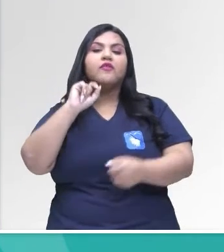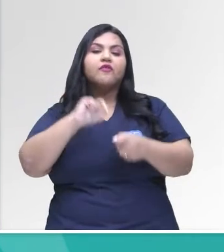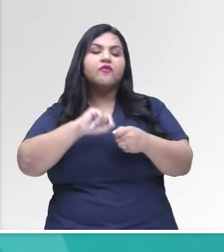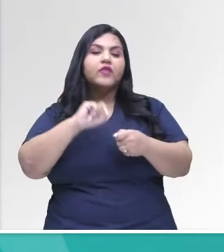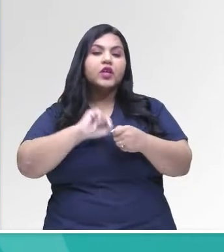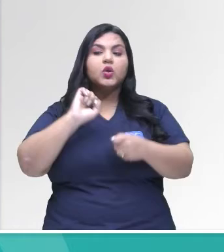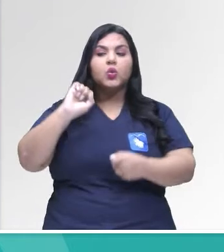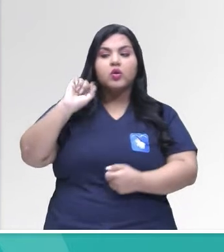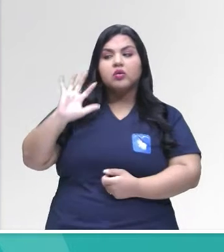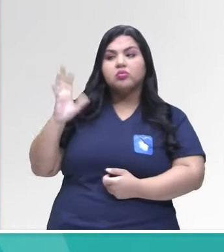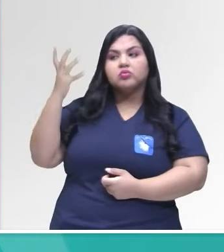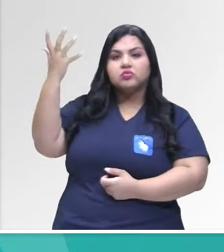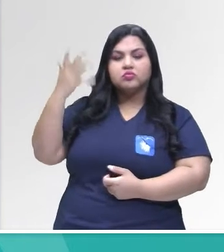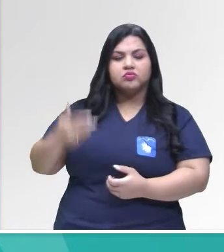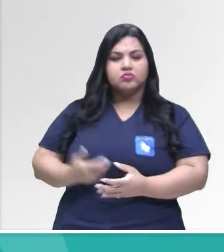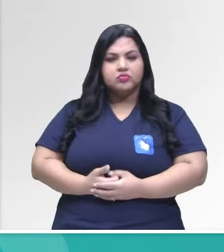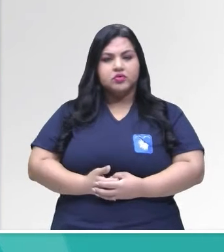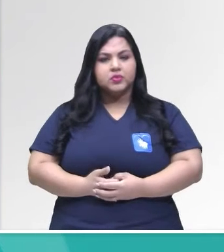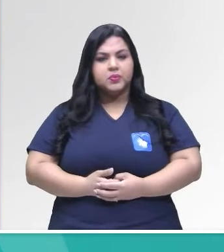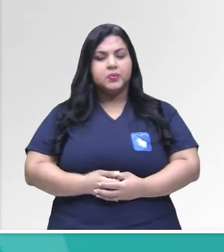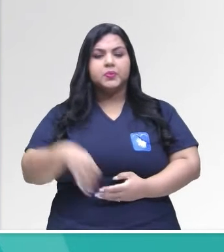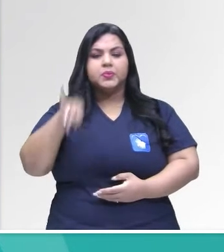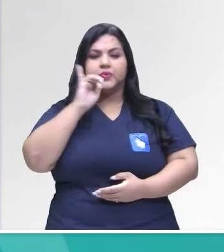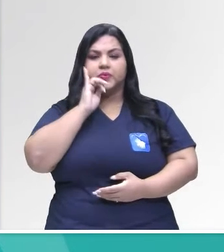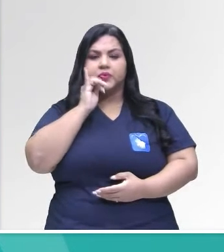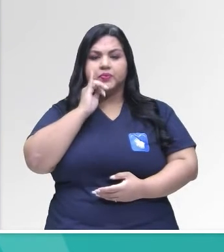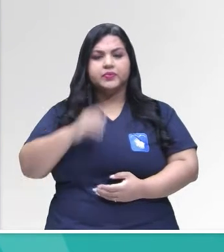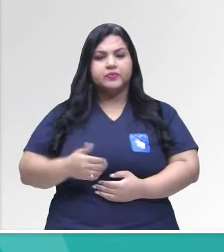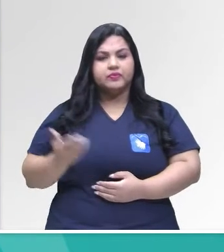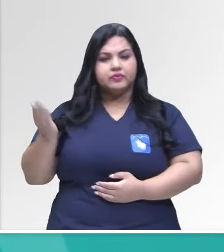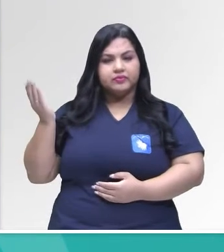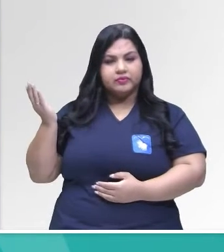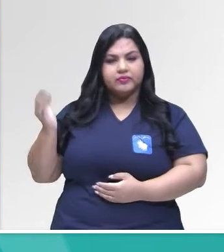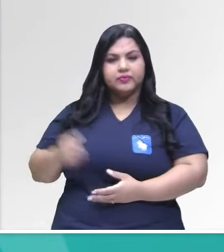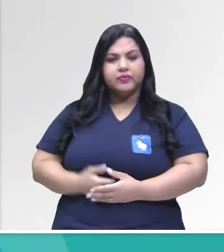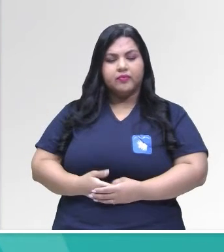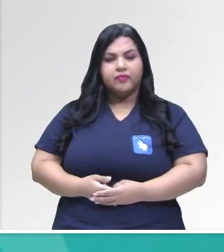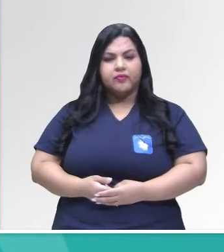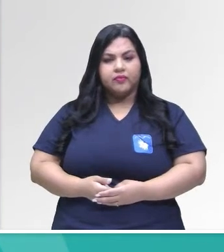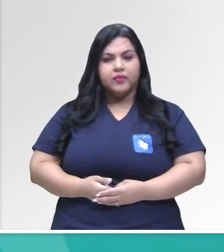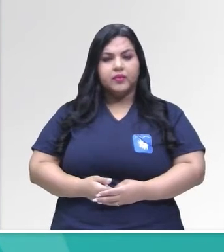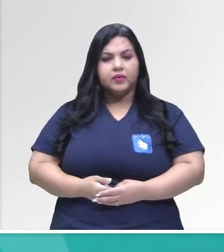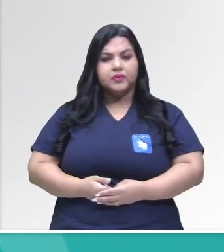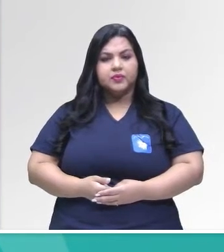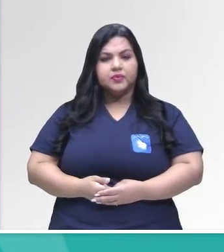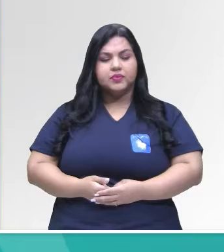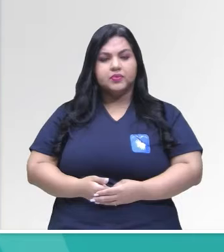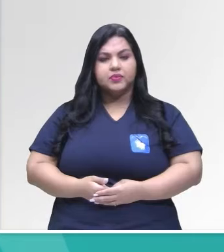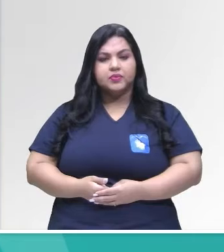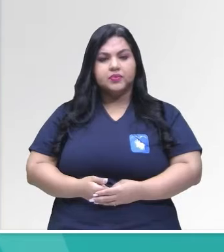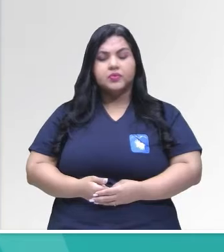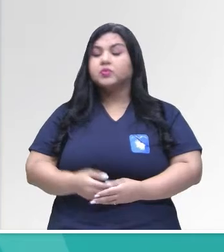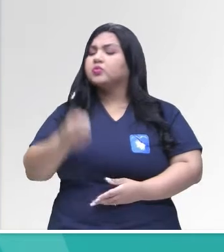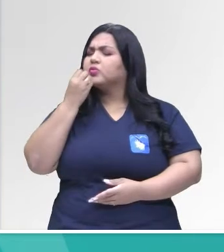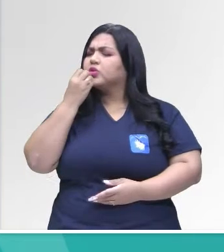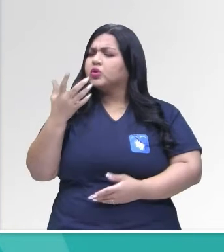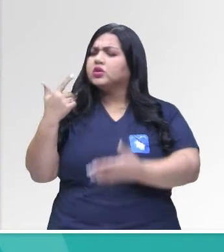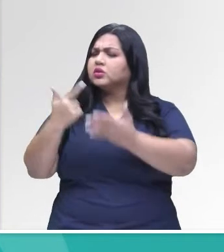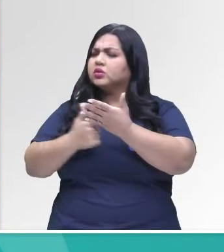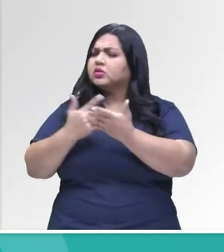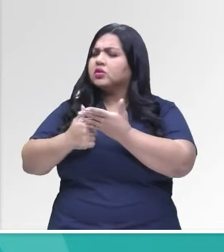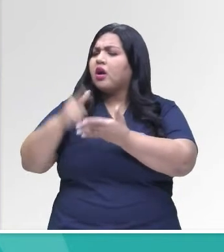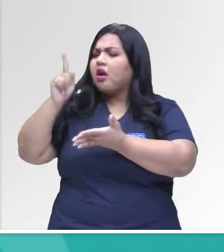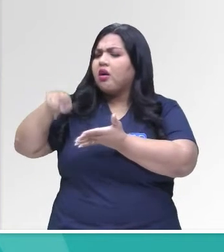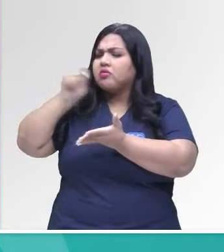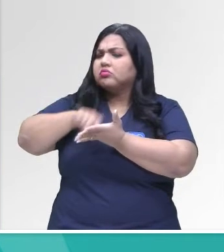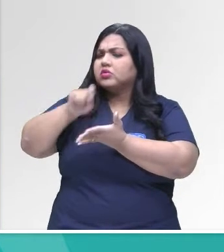o que aconteceu. Aqui, por exemplo, good books are written by him. Bons livros são escritos